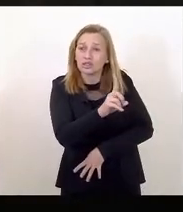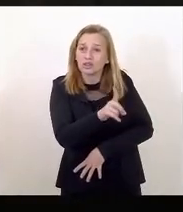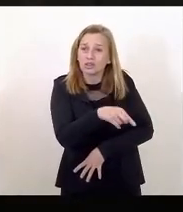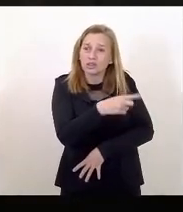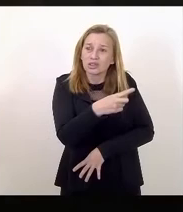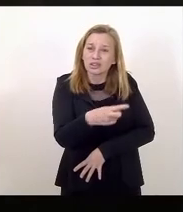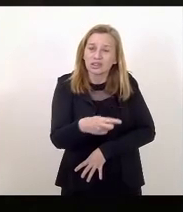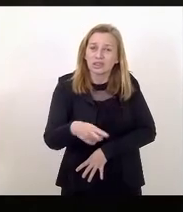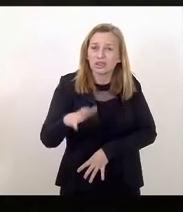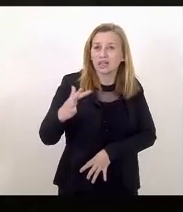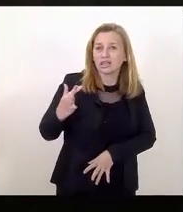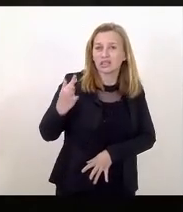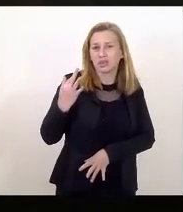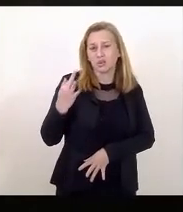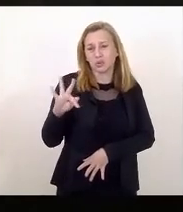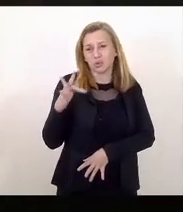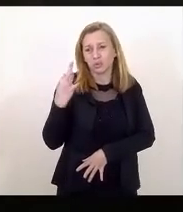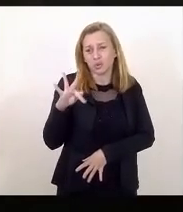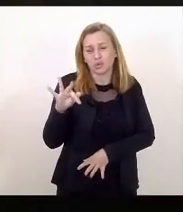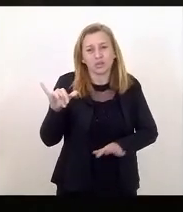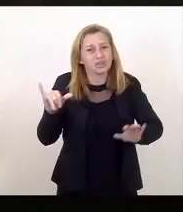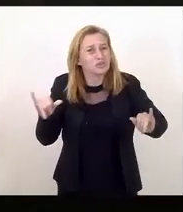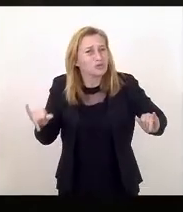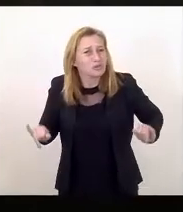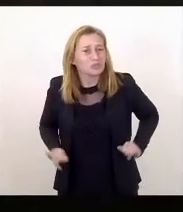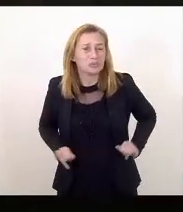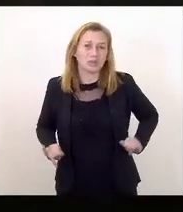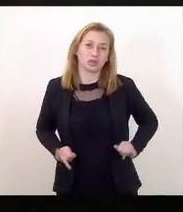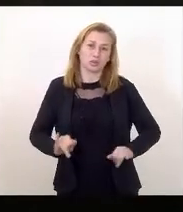esta dor, este sofrimento.